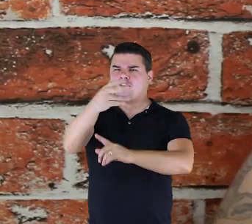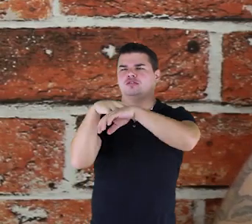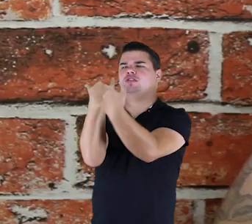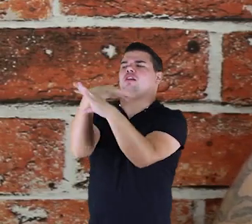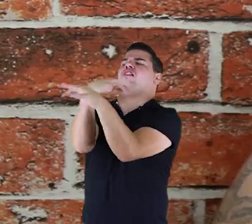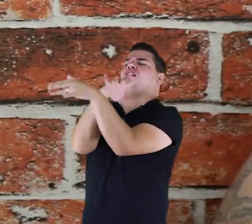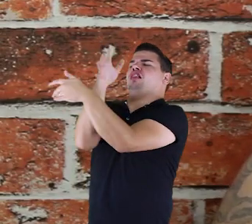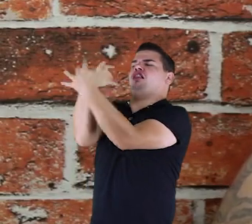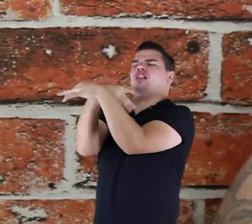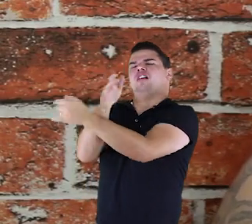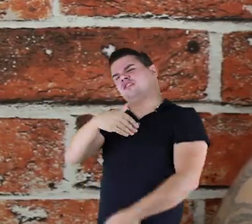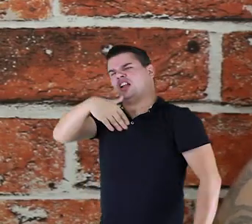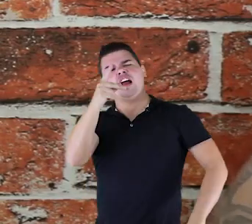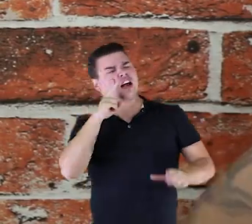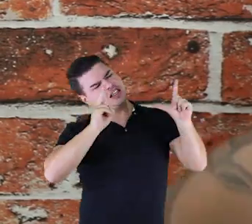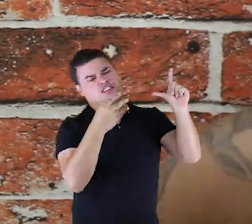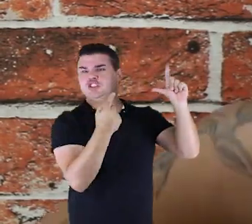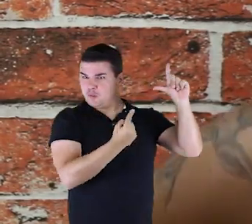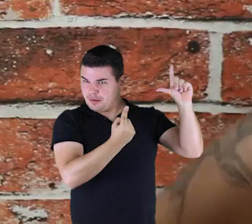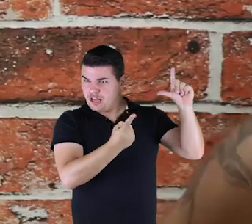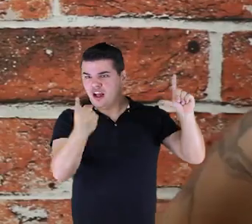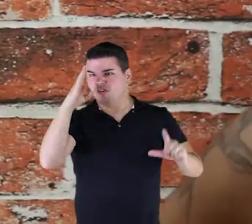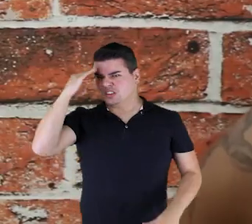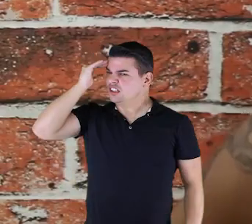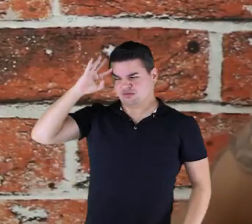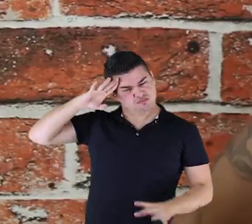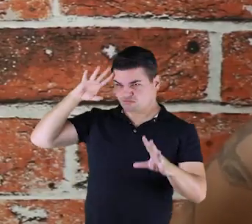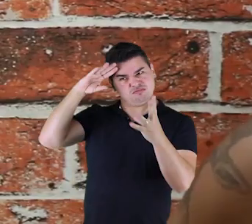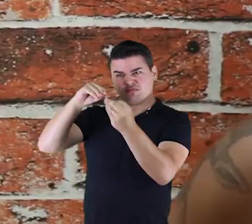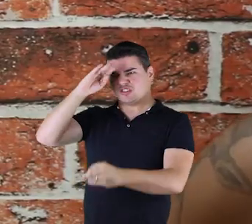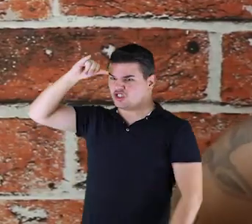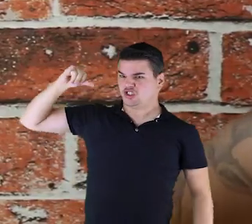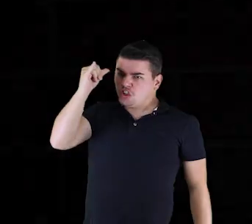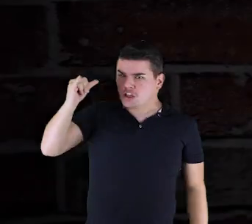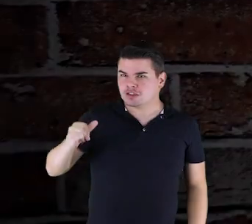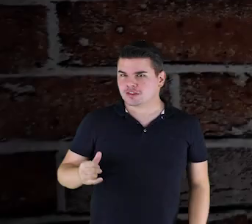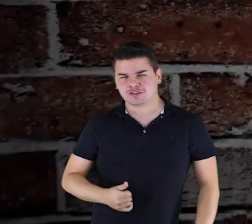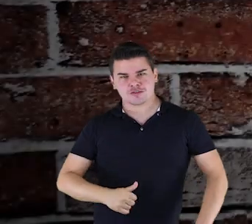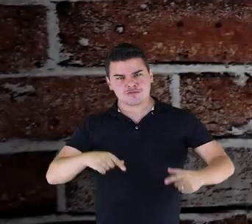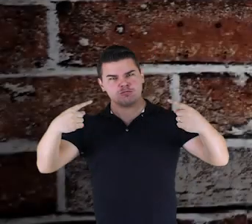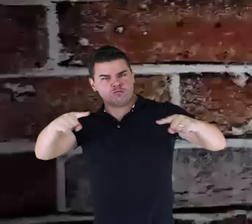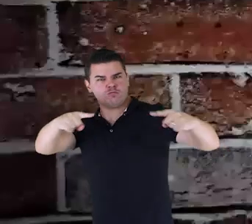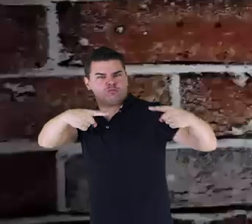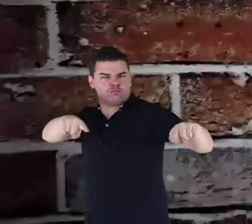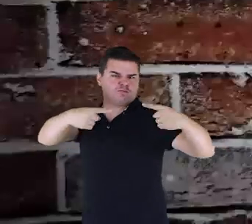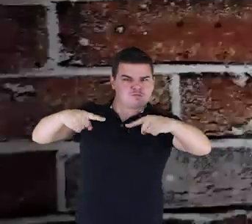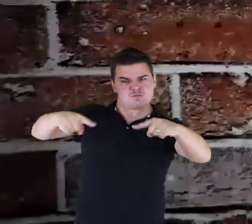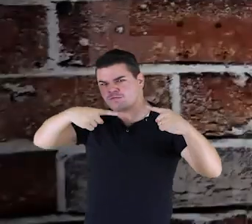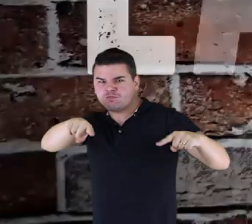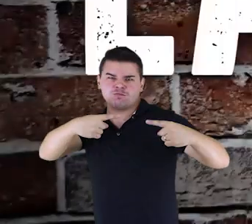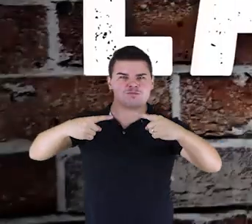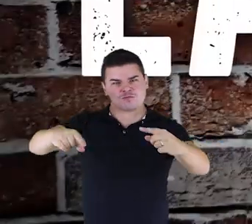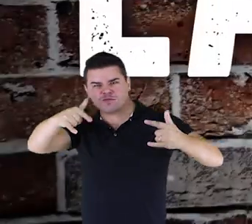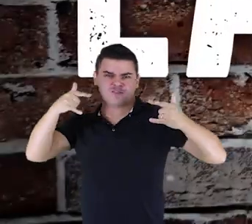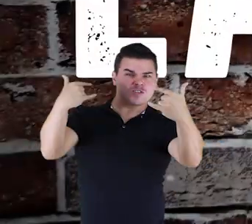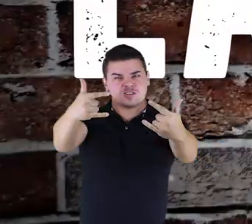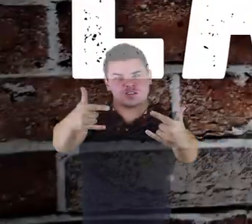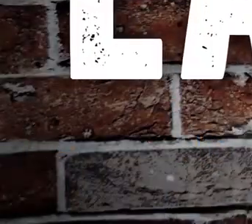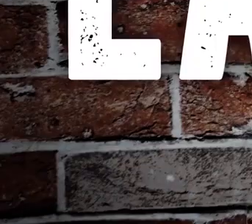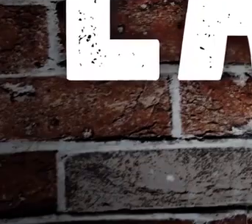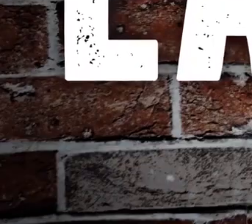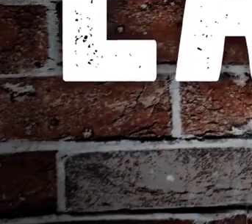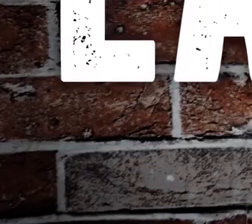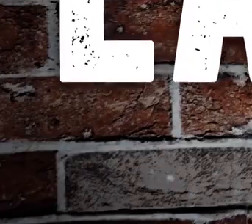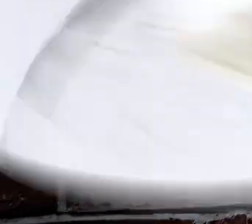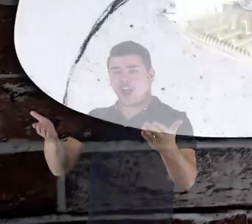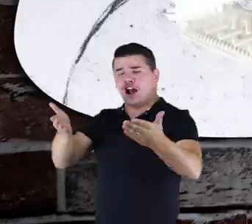Este novo quadro do Fazer... Cauê está vendado. Vê o primeiro episódio lá que você entende, seu idiota. Sobre um fundo de tijolos rústicos, em letras